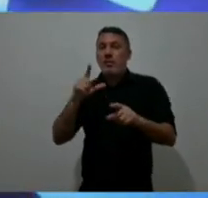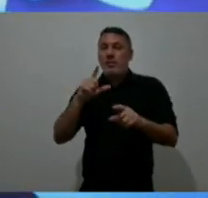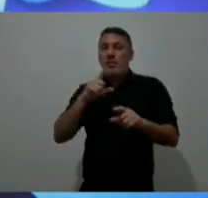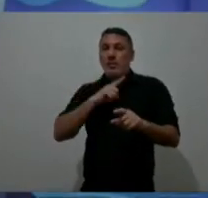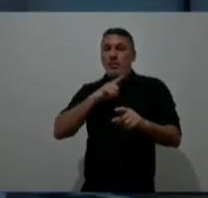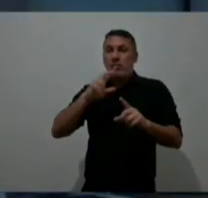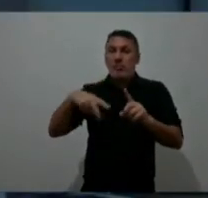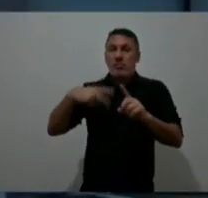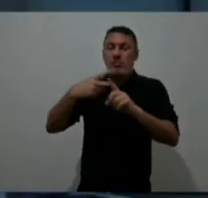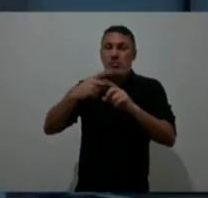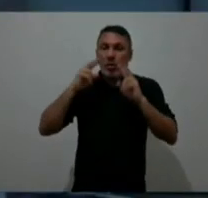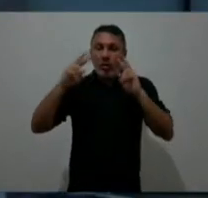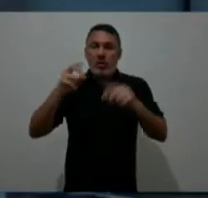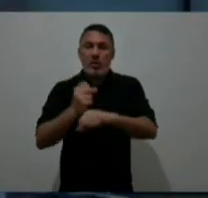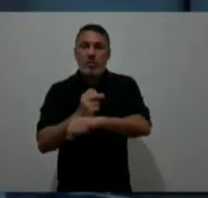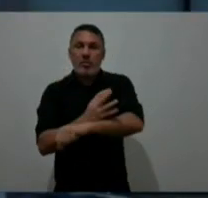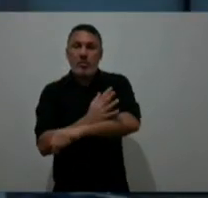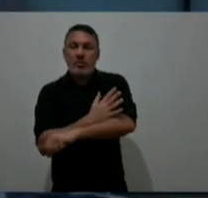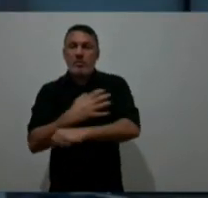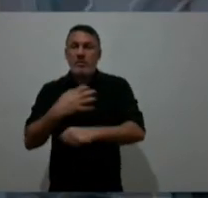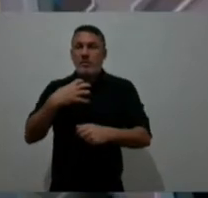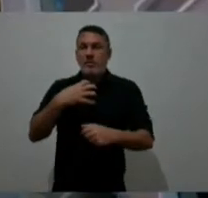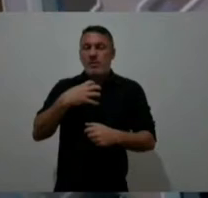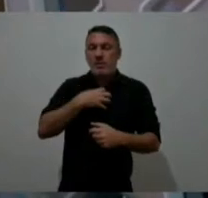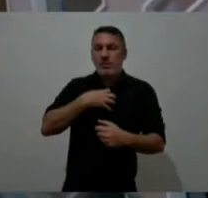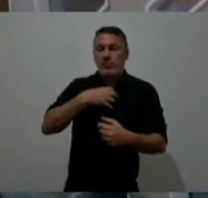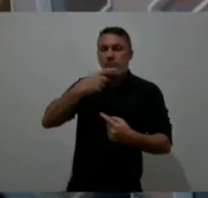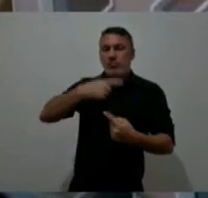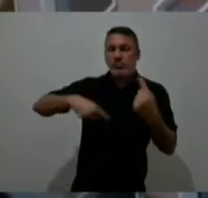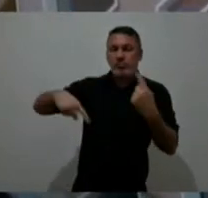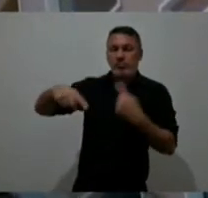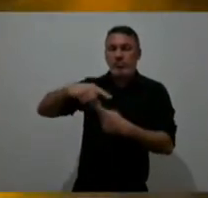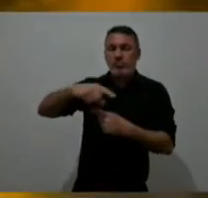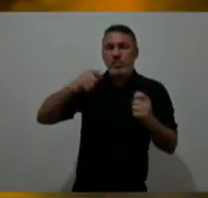sentidos, disponibilizar o tempo e agregar valor.